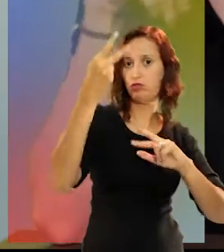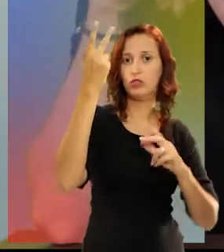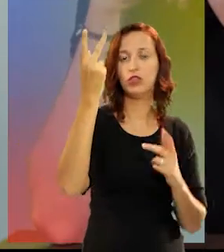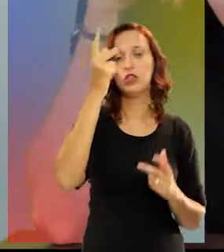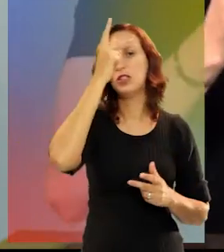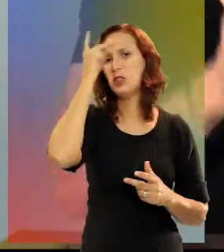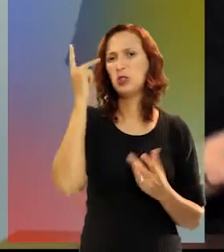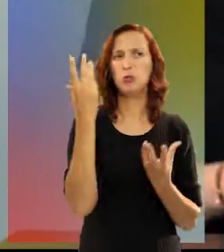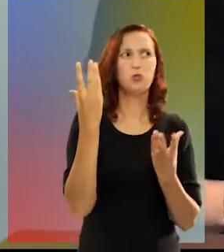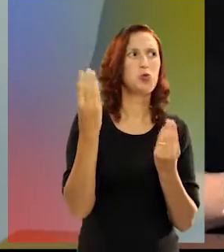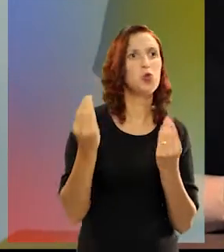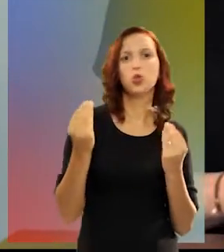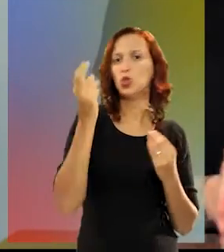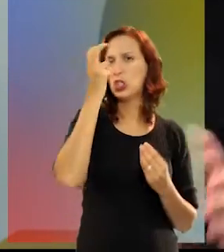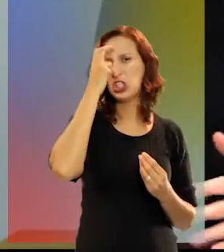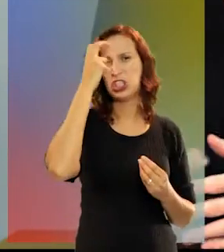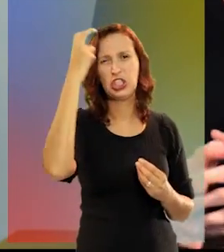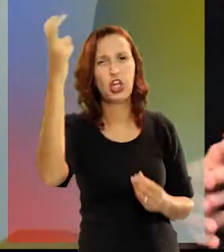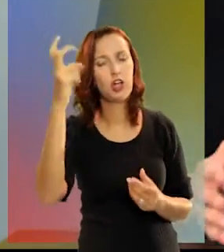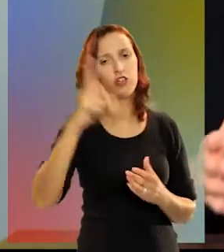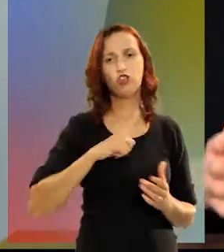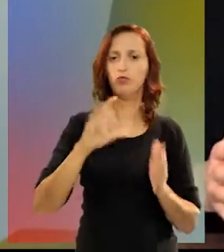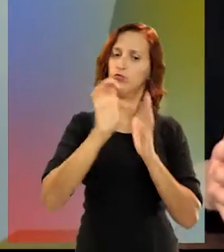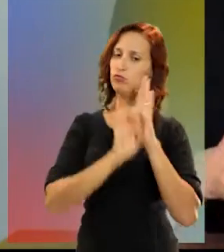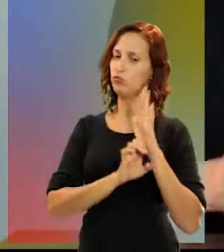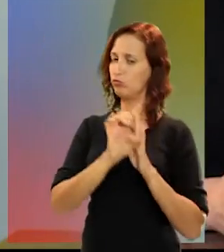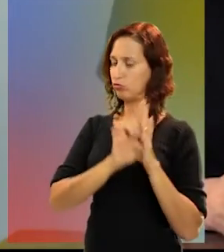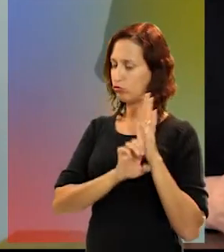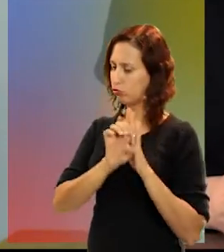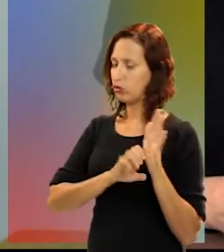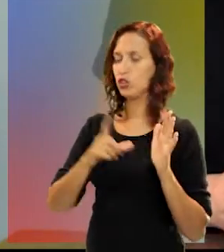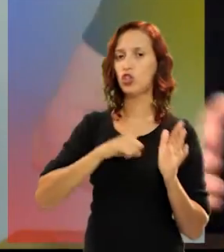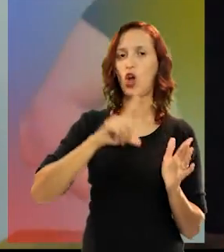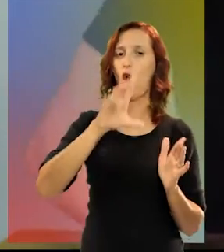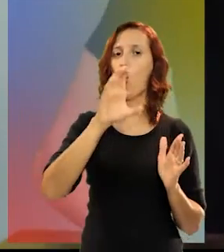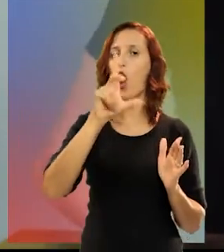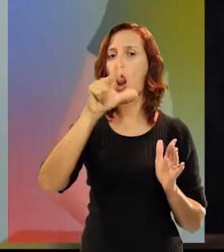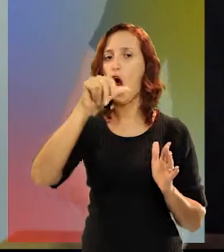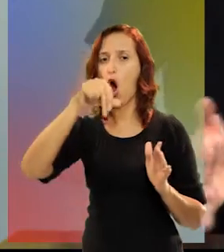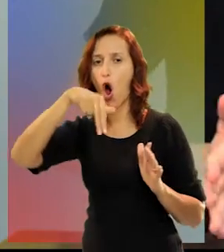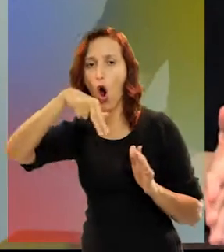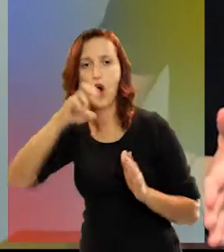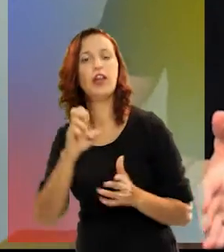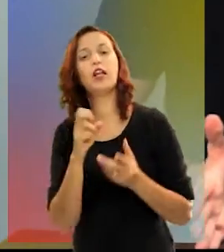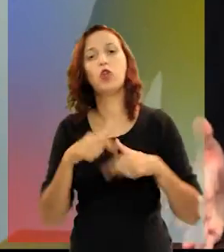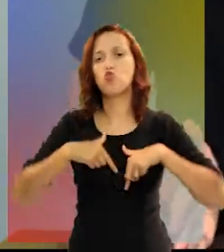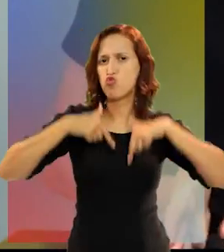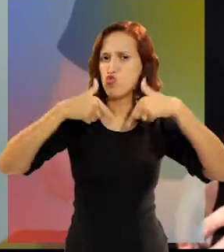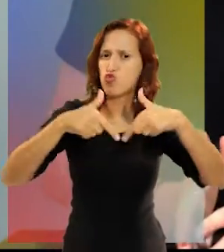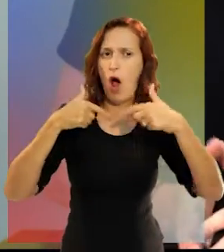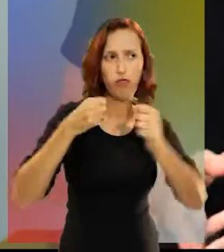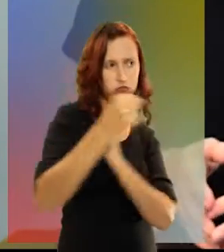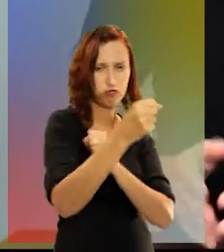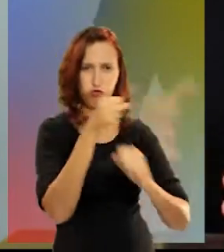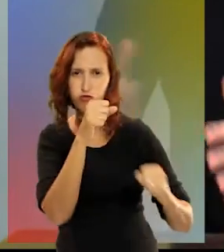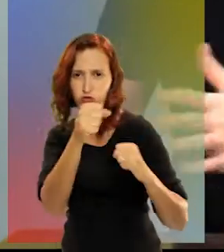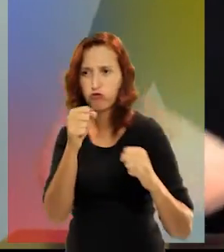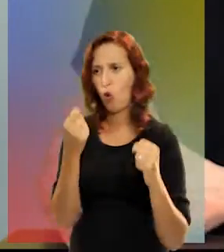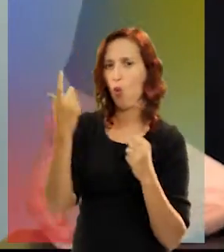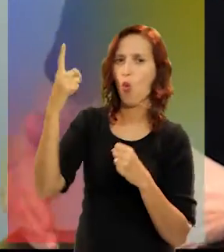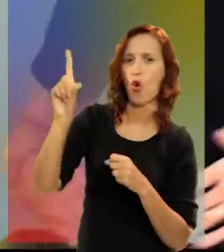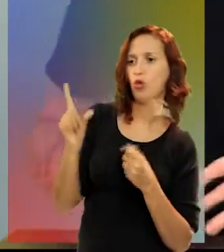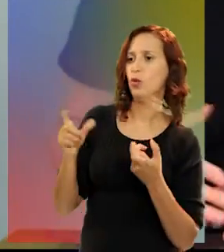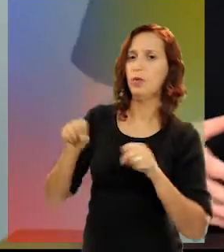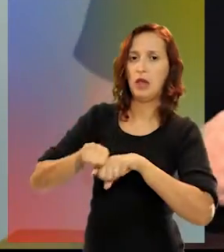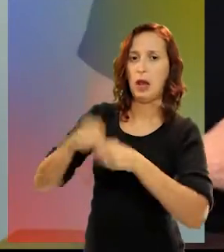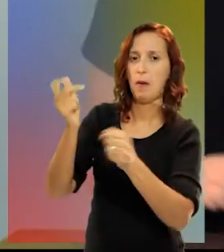super inteligentes. Que tinham estruturas específicas. Por exemplo, você tinha um replicante que era pra lutar. Sim. Então ele era desenvolvido pra lutar. Um que era pra